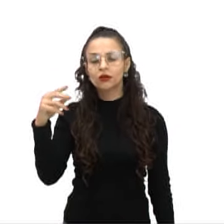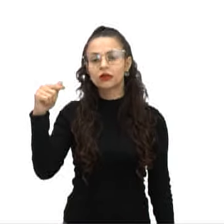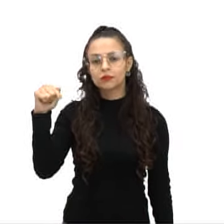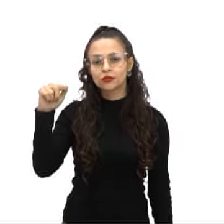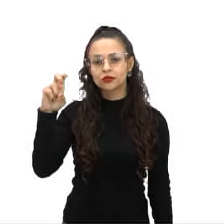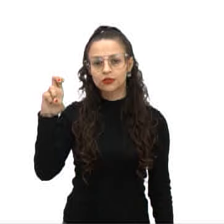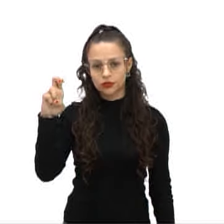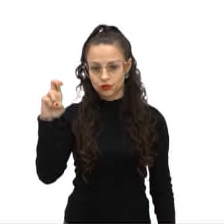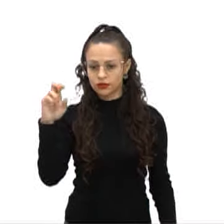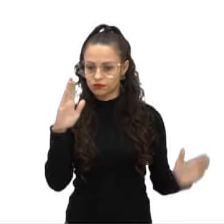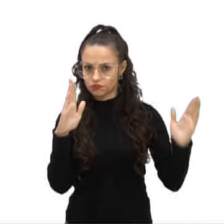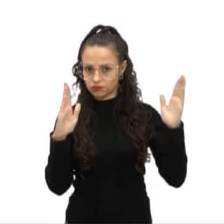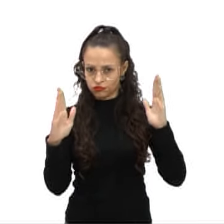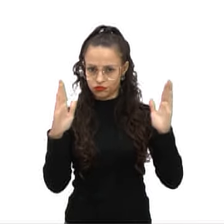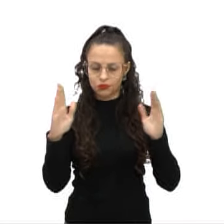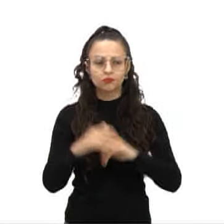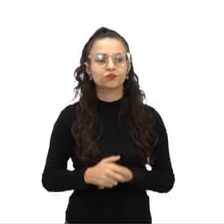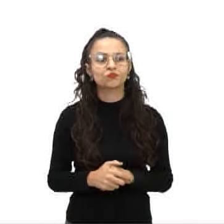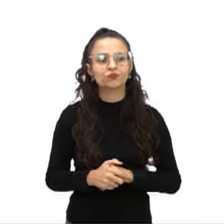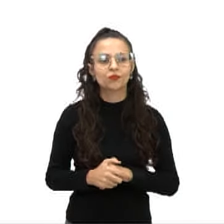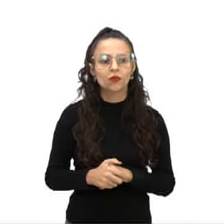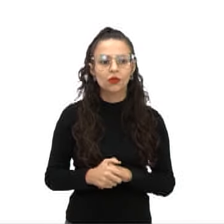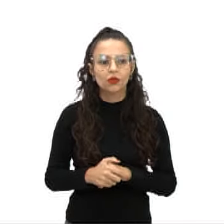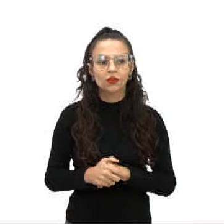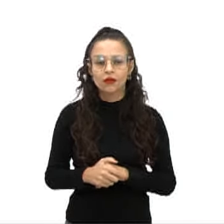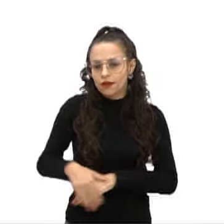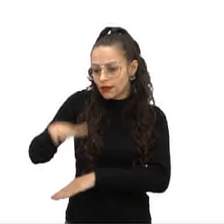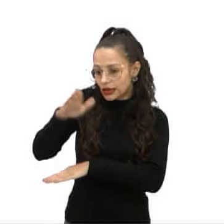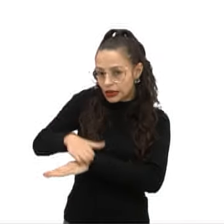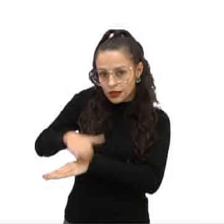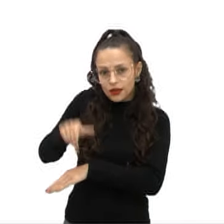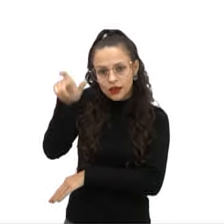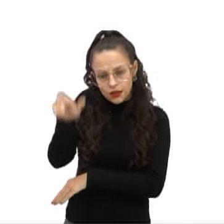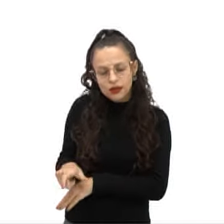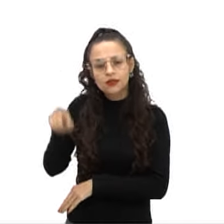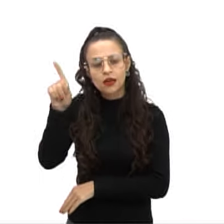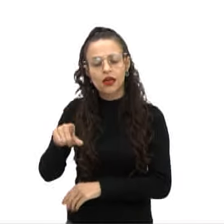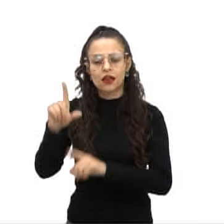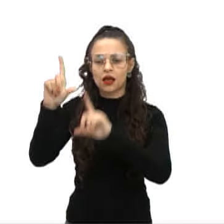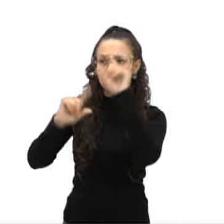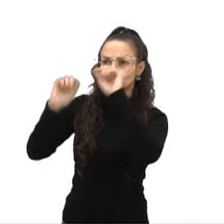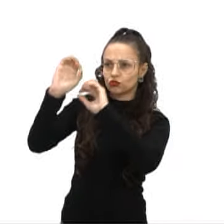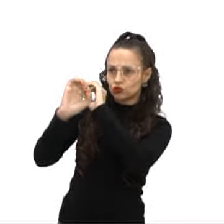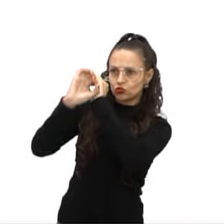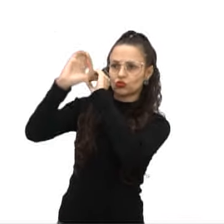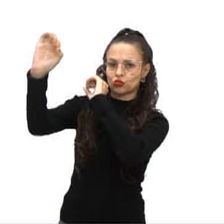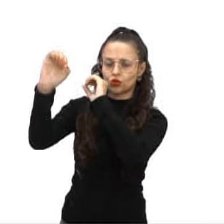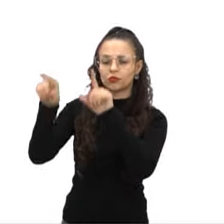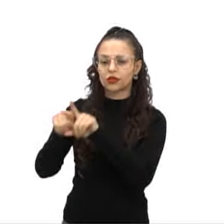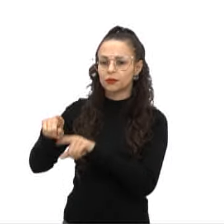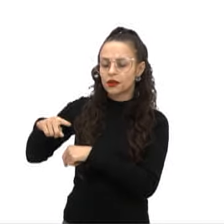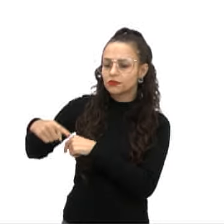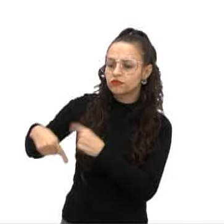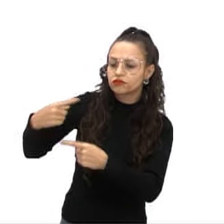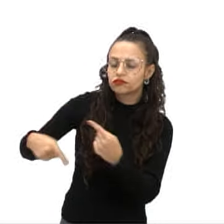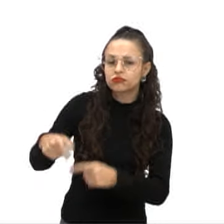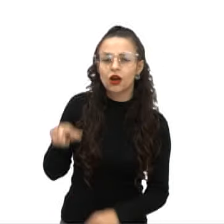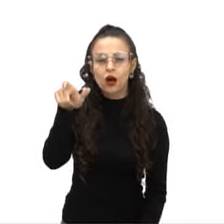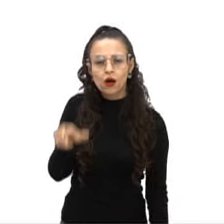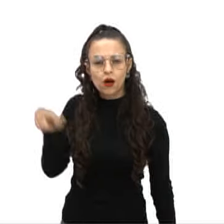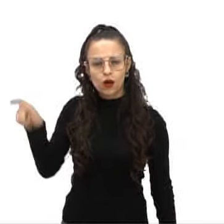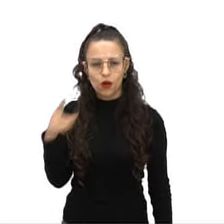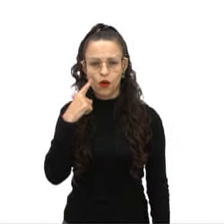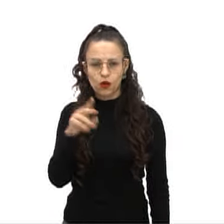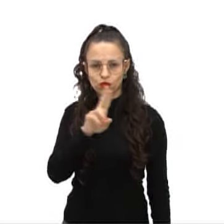754 a 775. Que era ele o próprio astrônomo, como seus sucessores Harun al-Rashid e